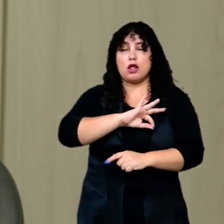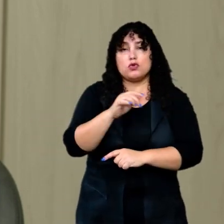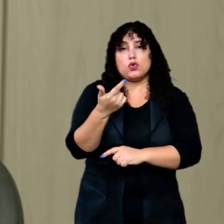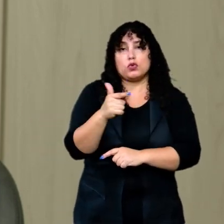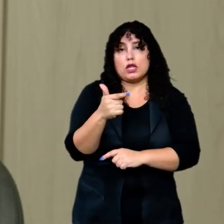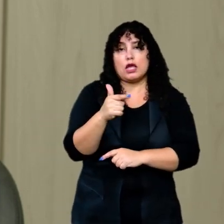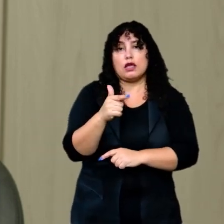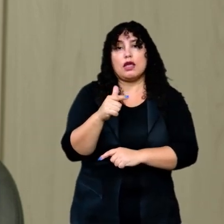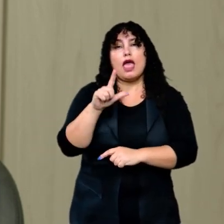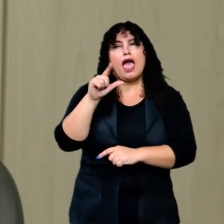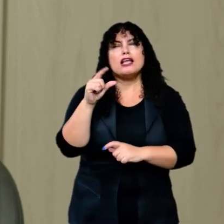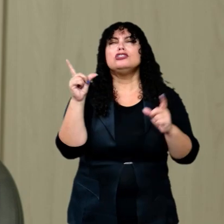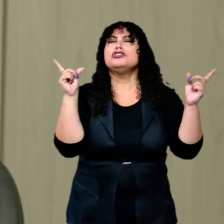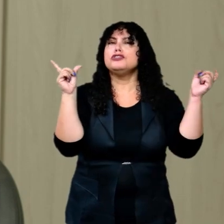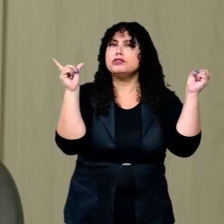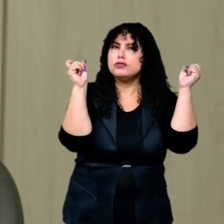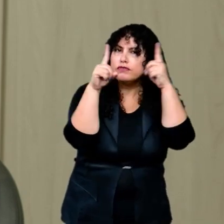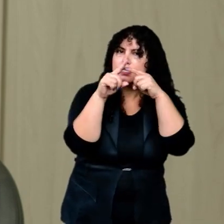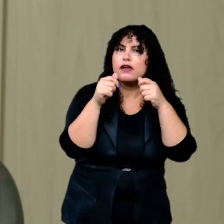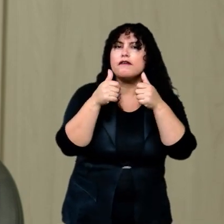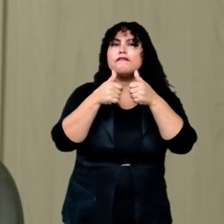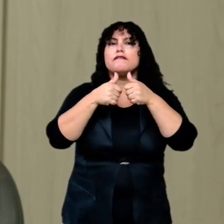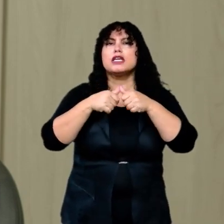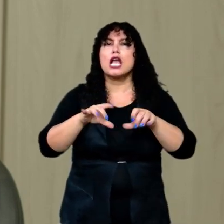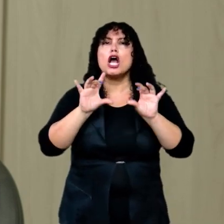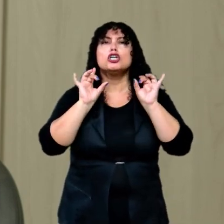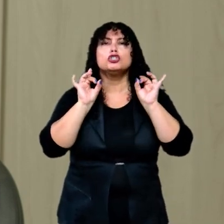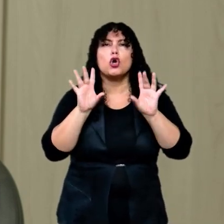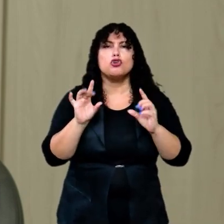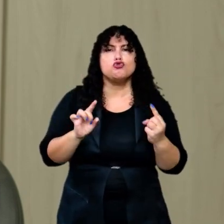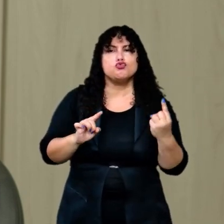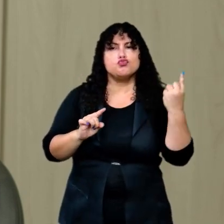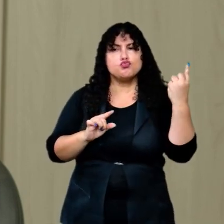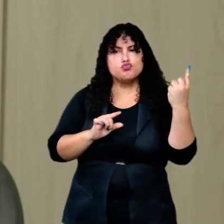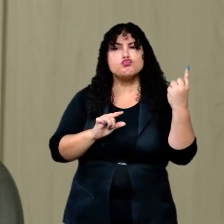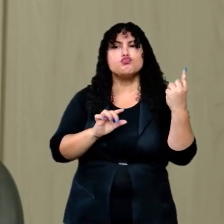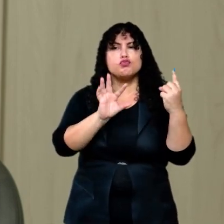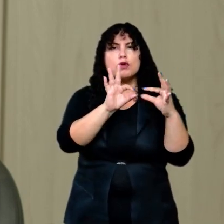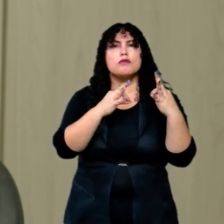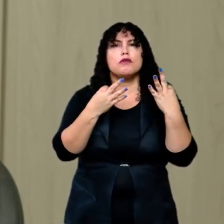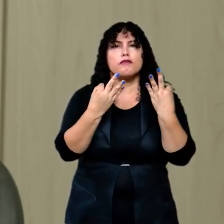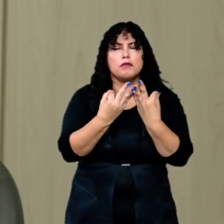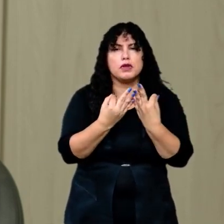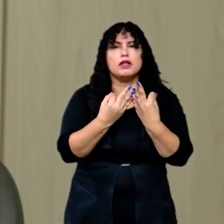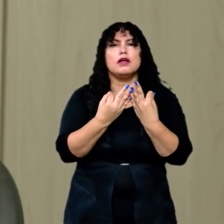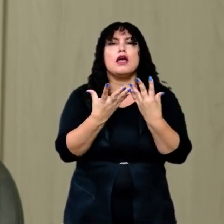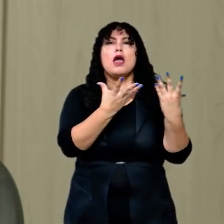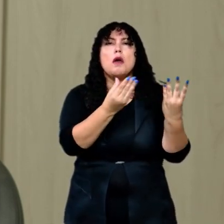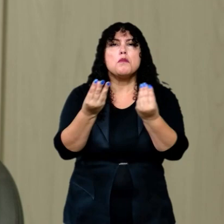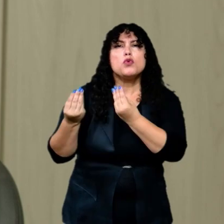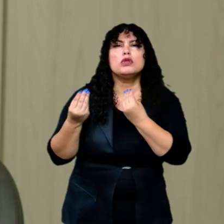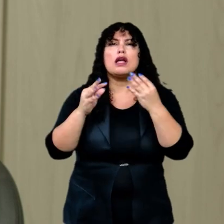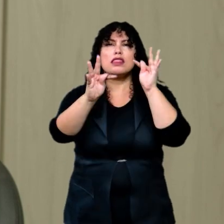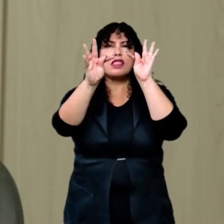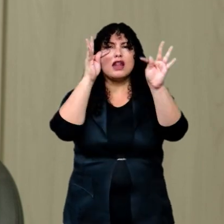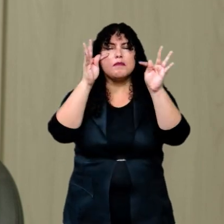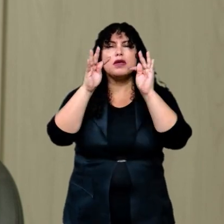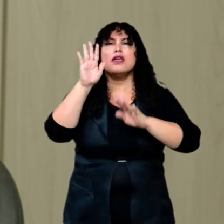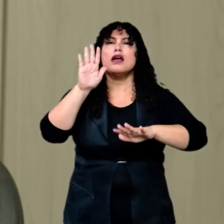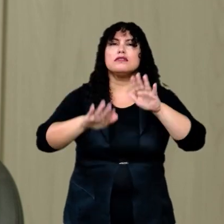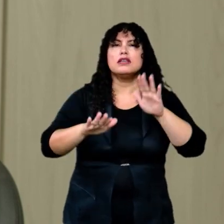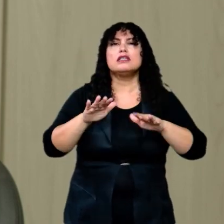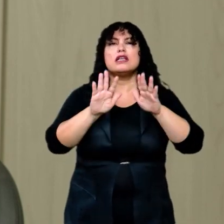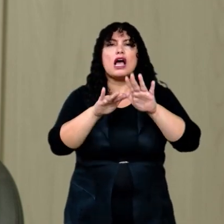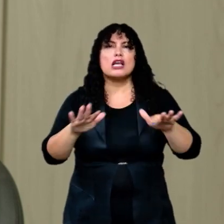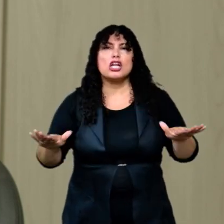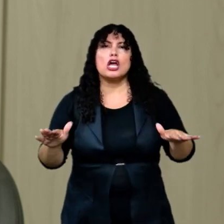Porque, gente, é muito difícil, né, ficar a cargo só de um dos pais, é muito difícil. São muitas terapias que, às vezes, a criança,